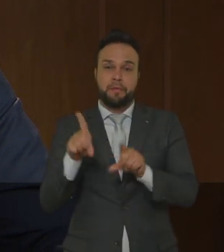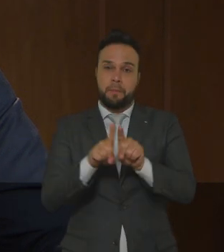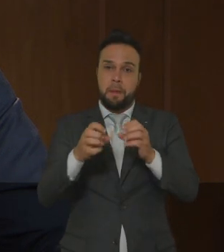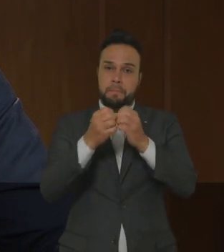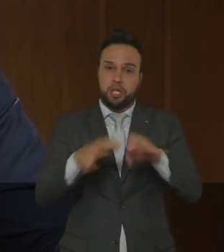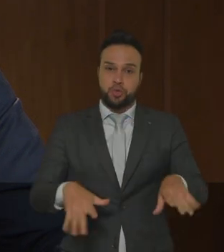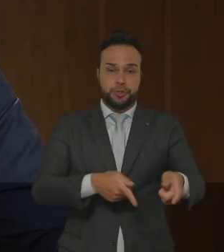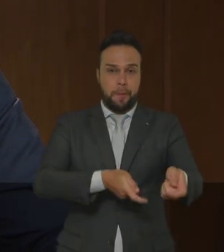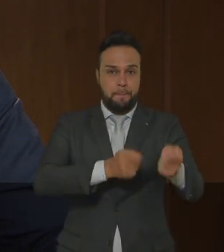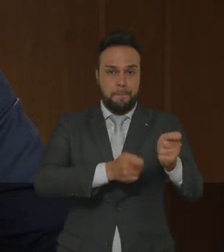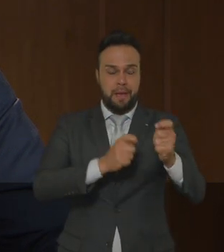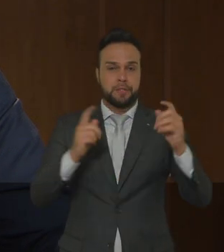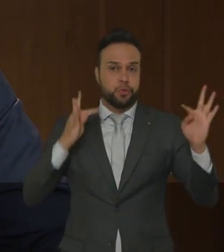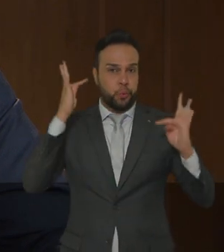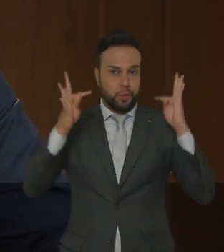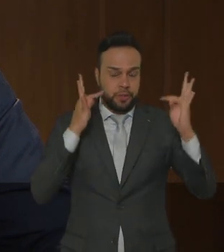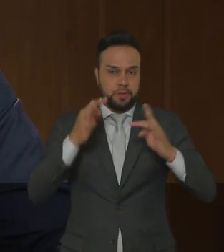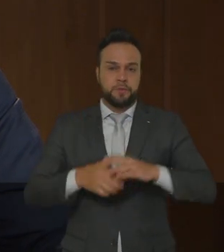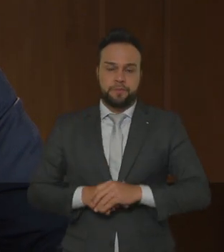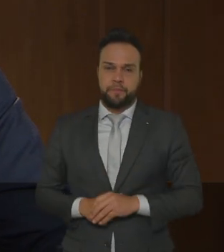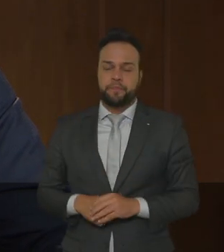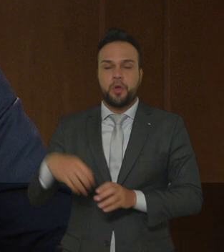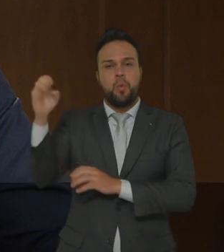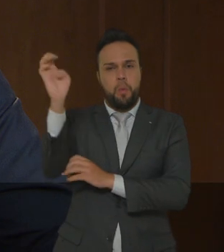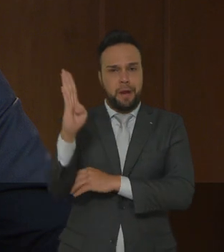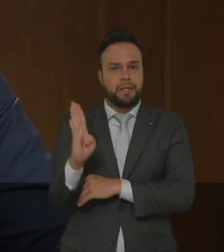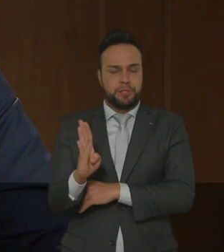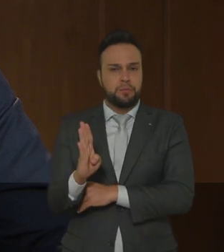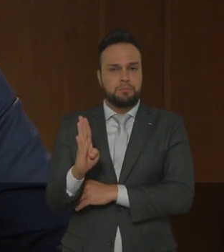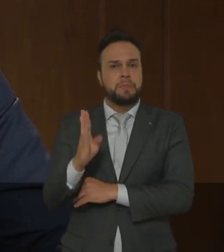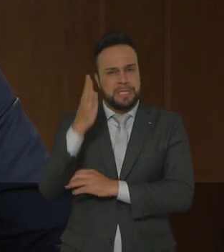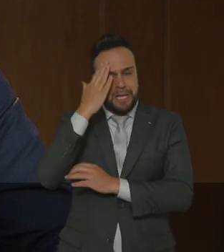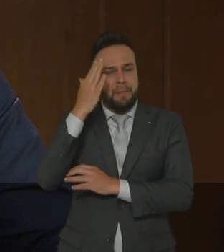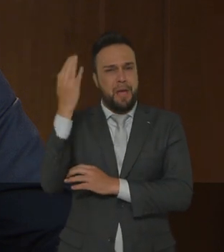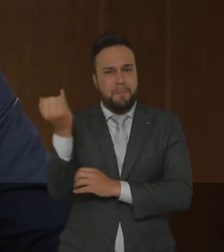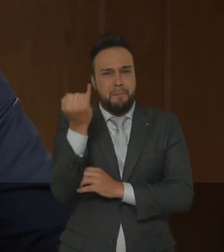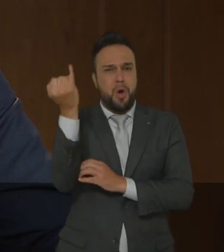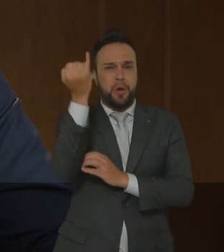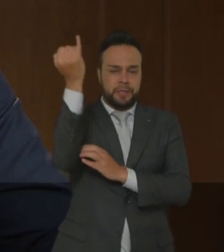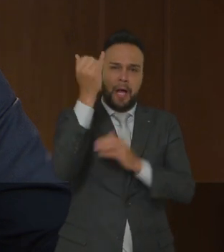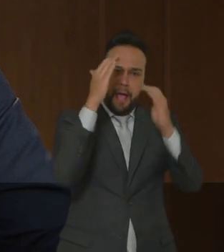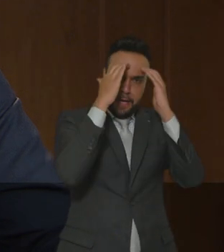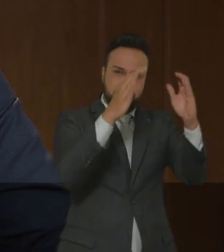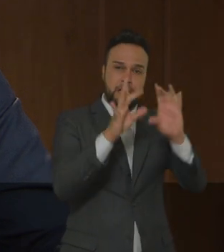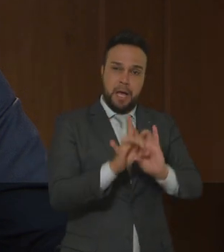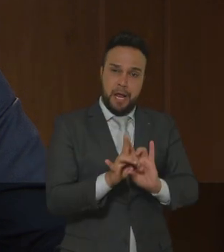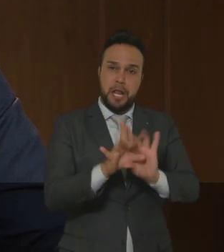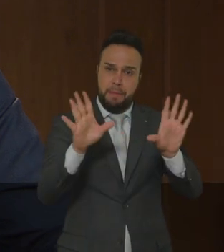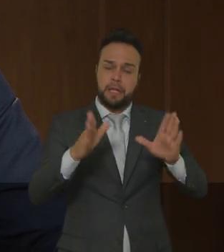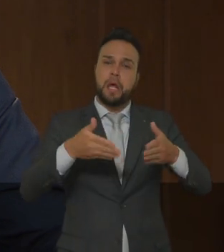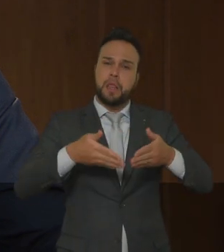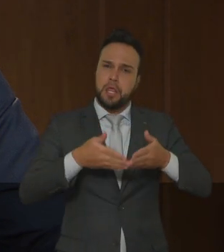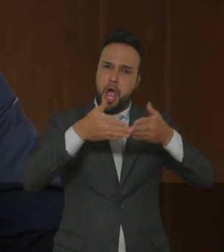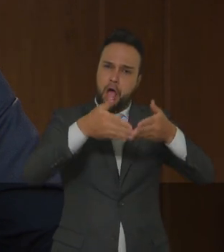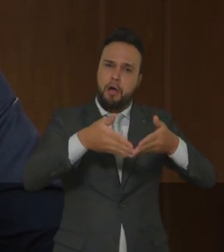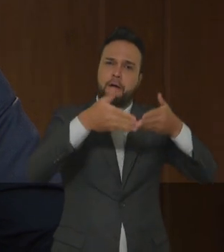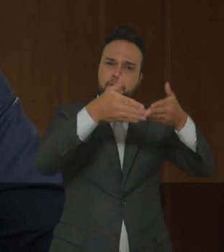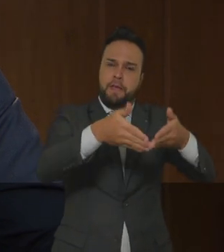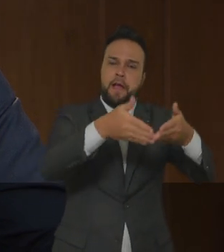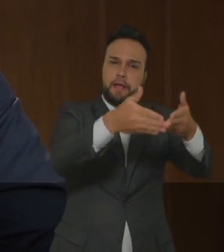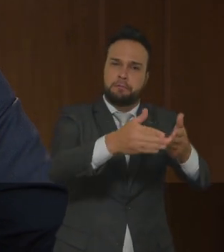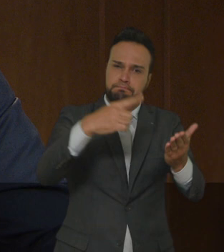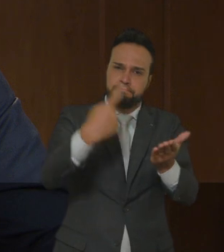nas atividades de pesca e turismo o Brasil considera importante respeitar a liberdade de